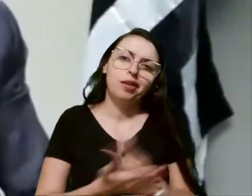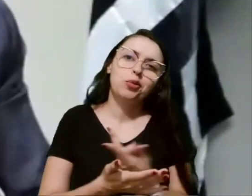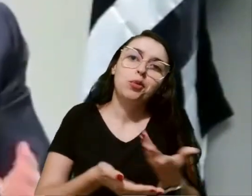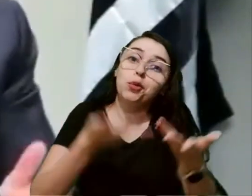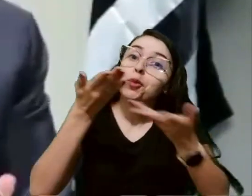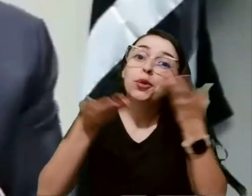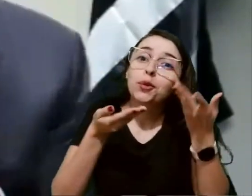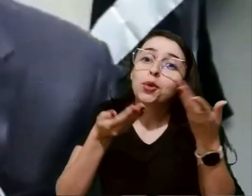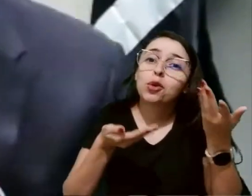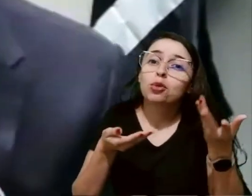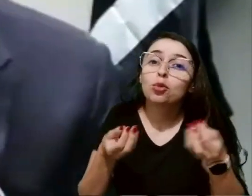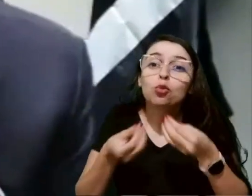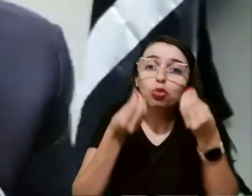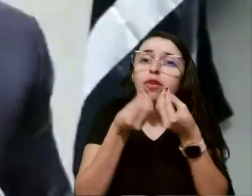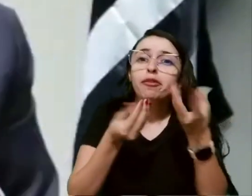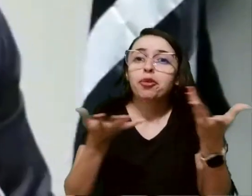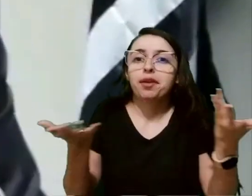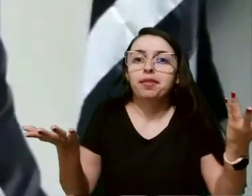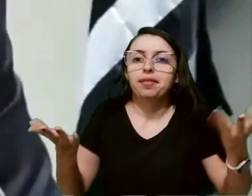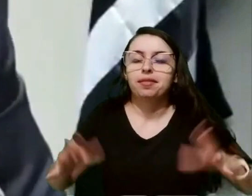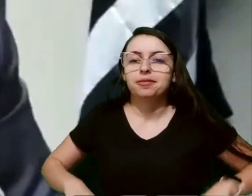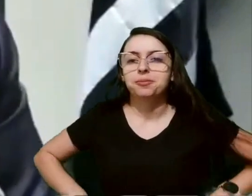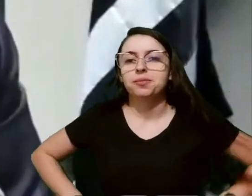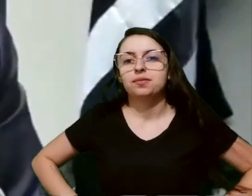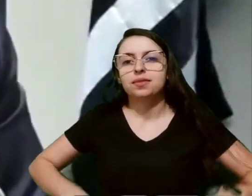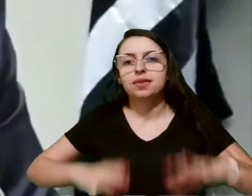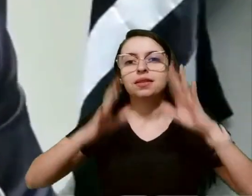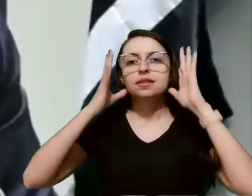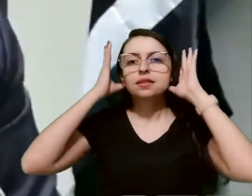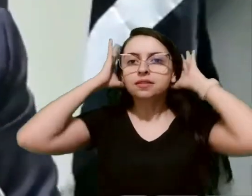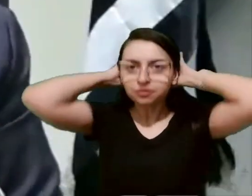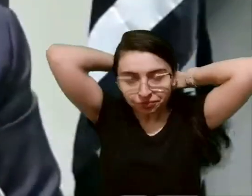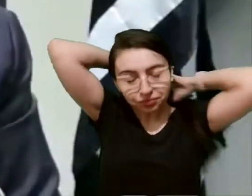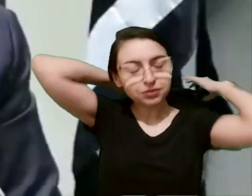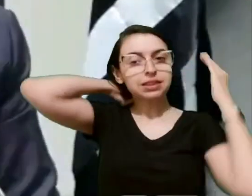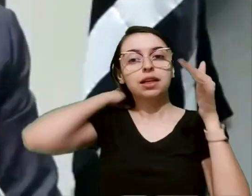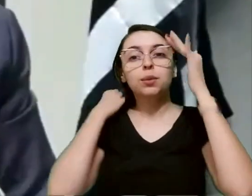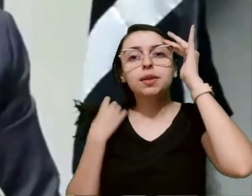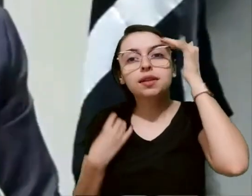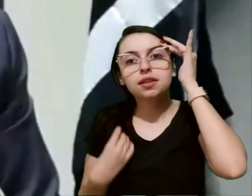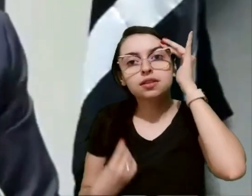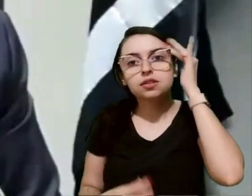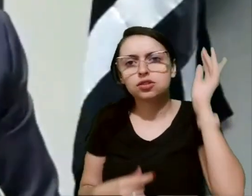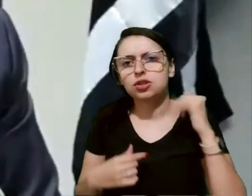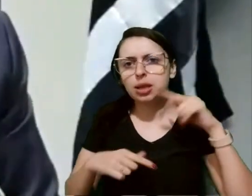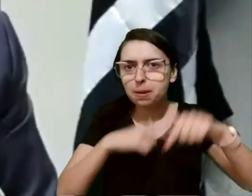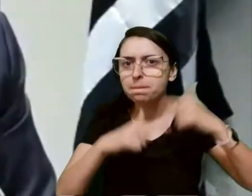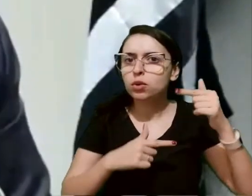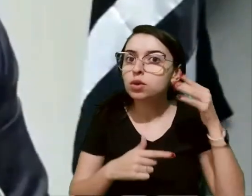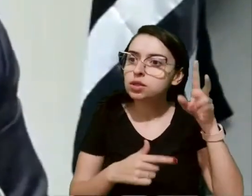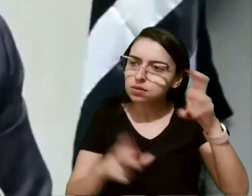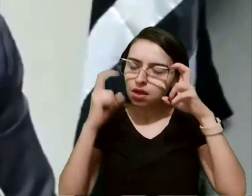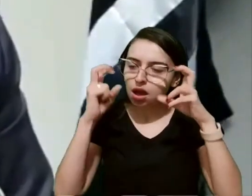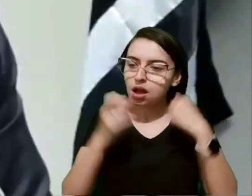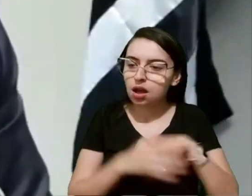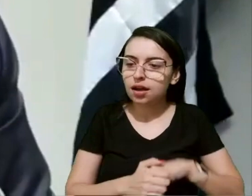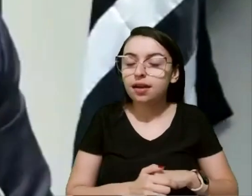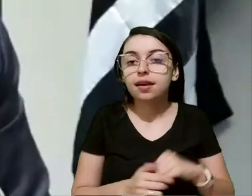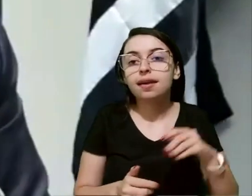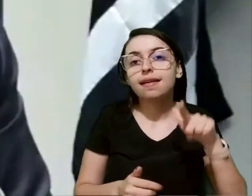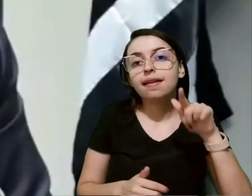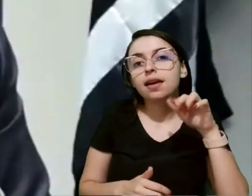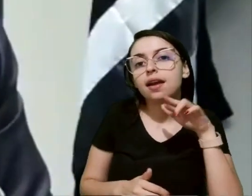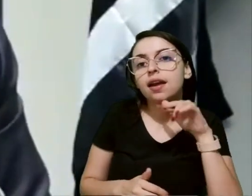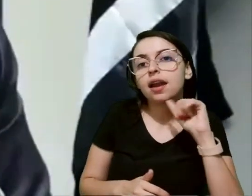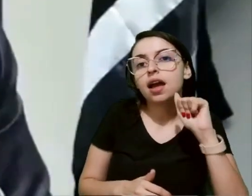Eu falei, o que está acontecendo? E aí eu percebi uma coisa também que depois fica óbvia, que chama